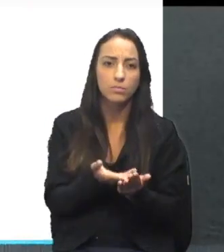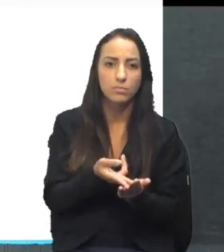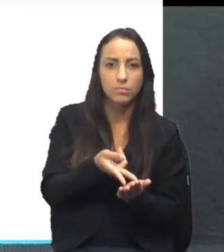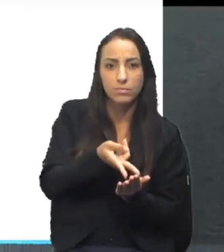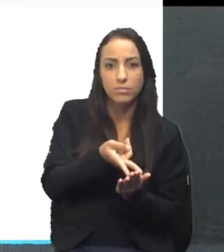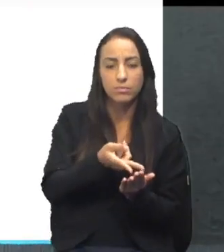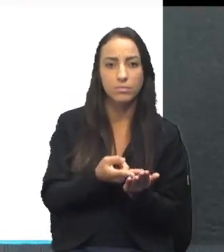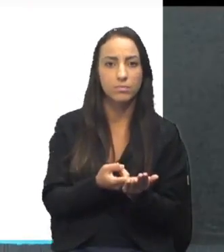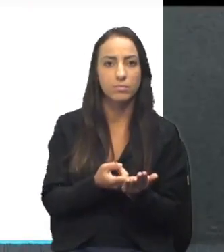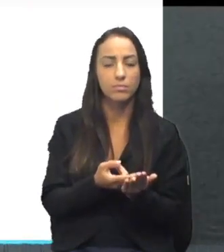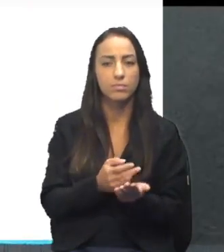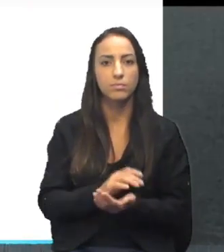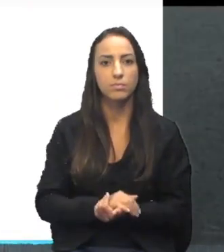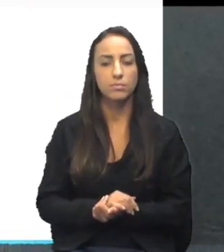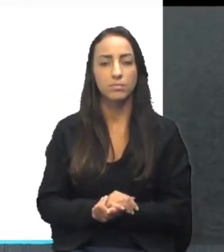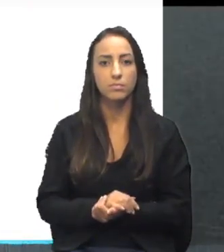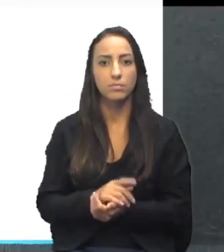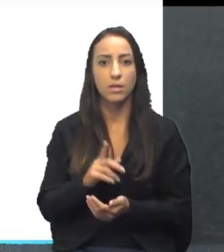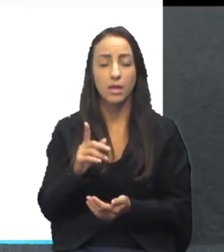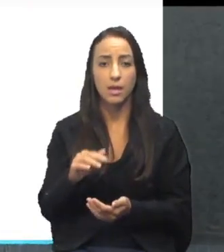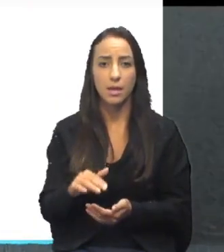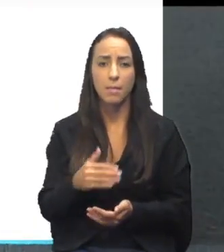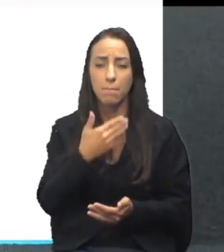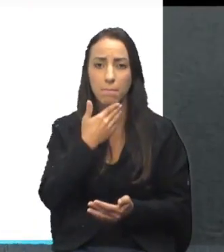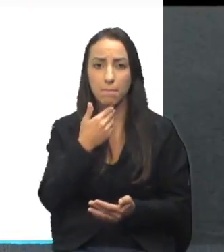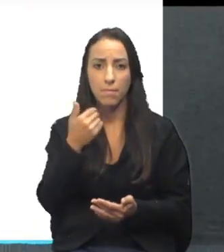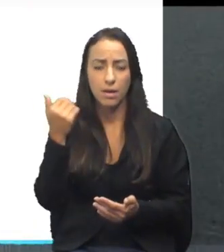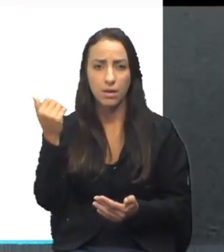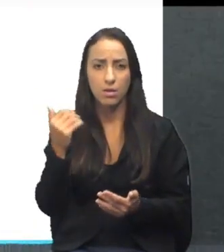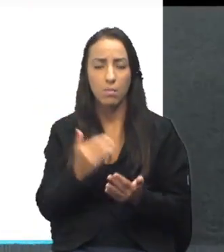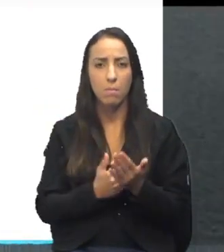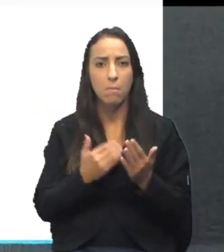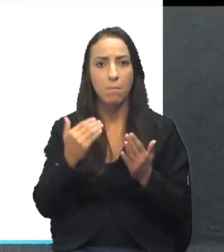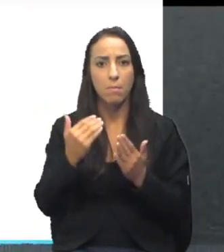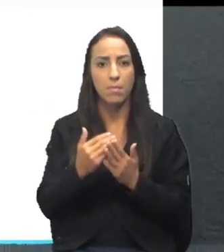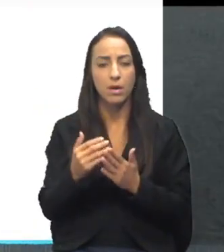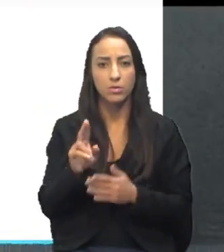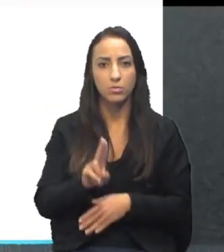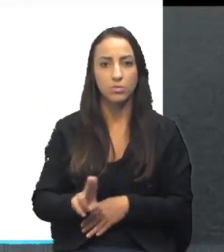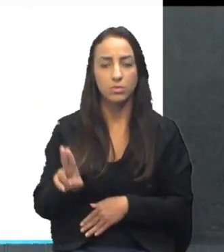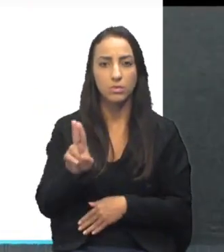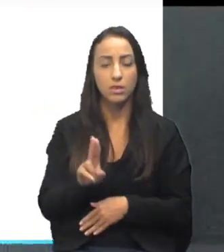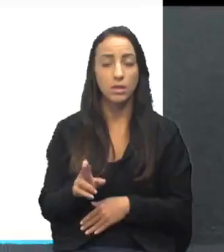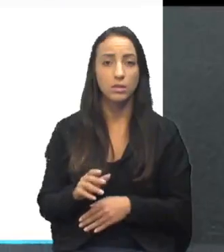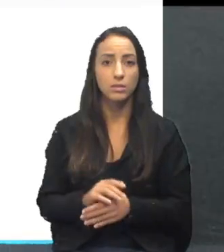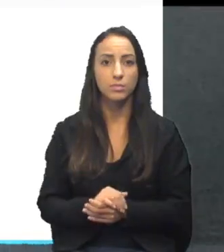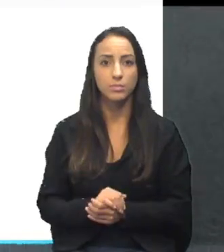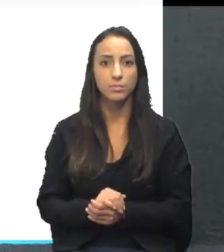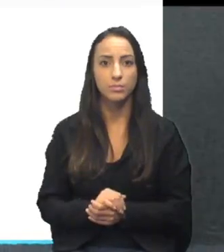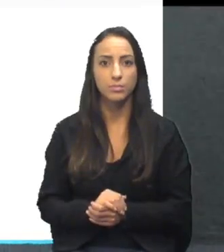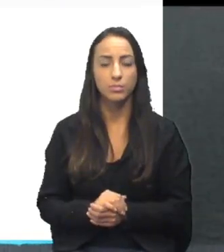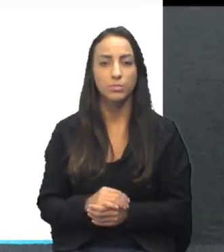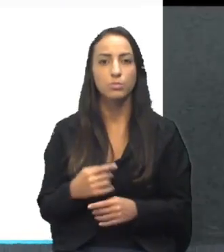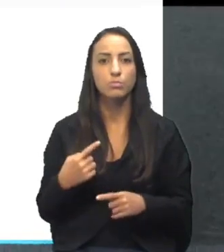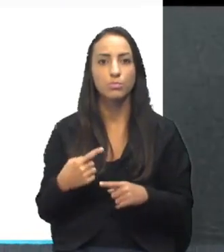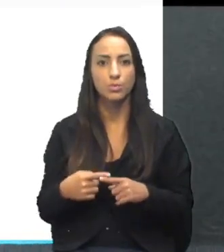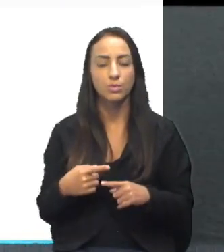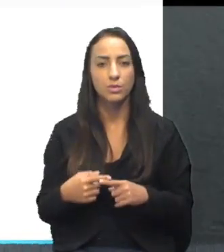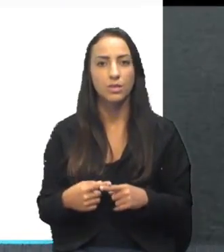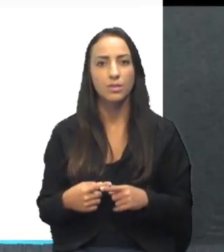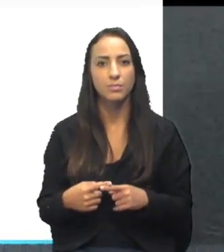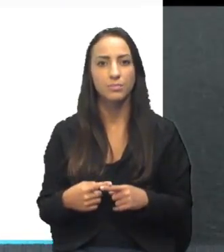elevados. É uma das posições mais assumidas pelos pacientes hospitalizados, uma vez que é a posição que